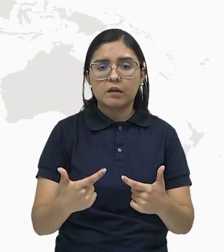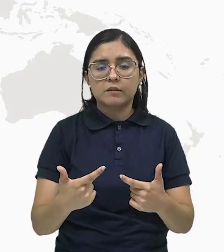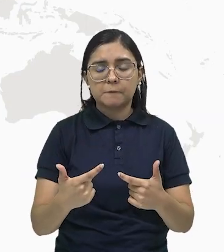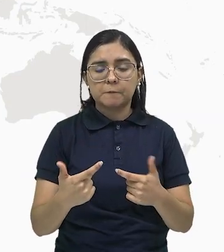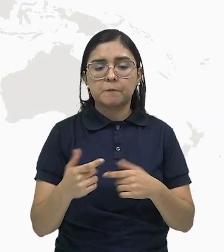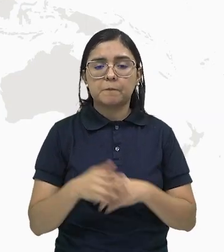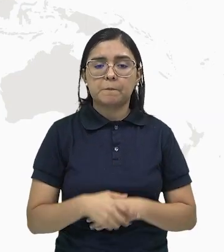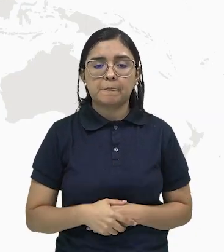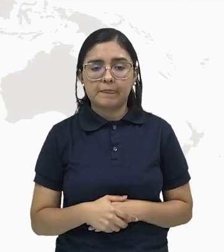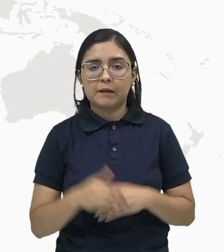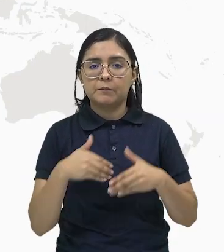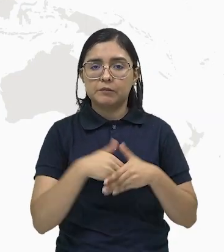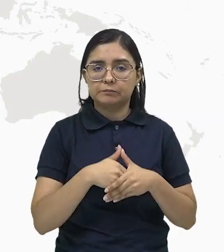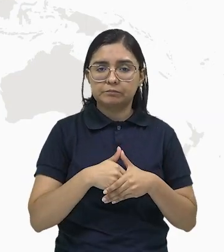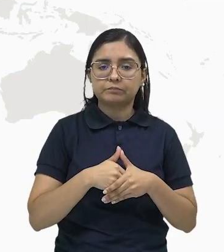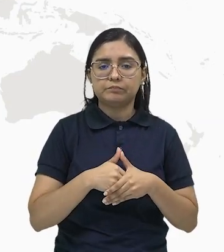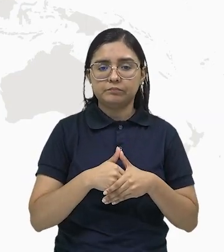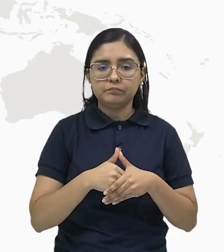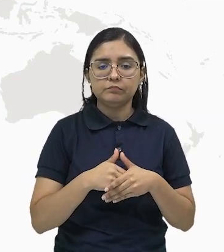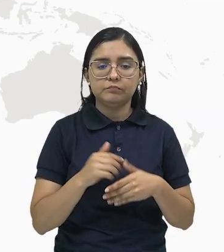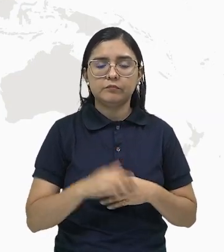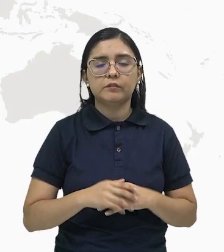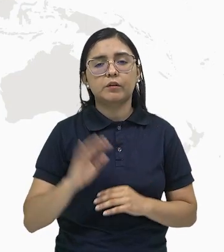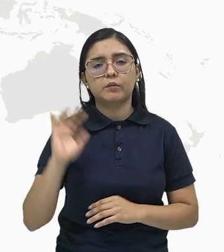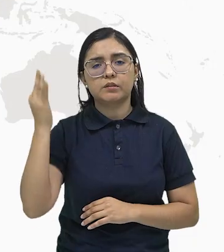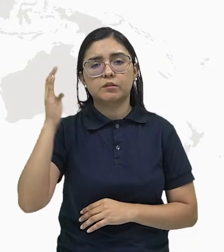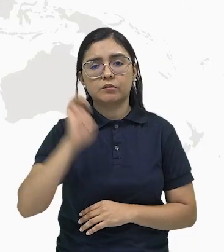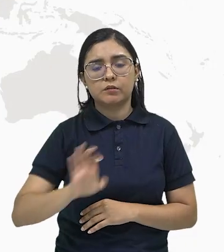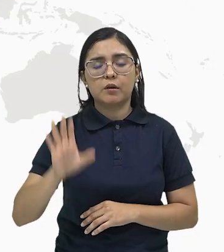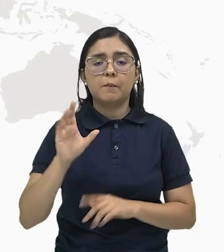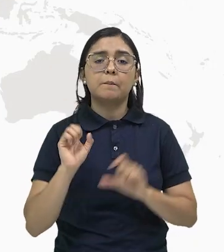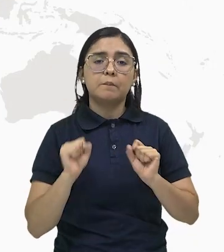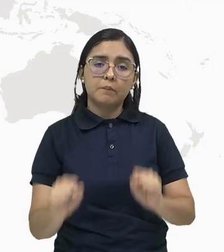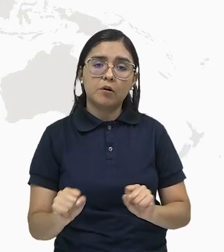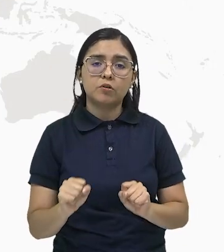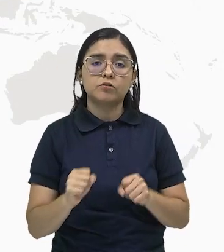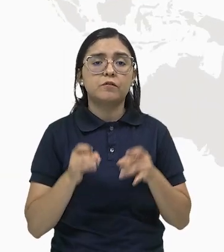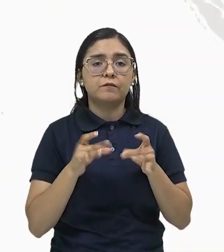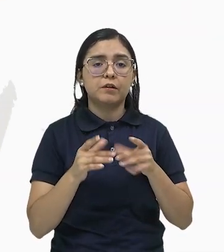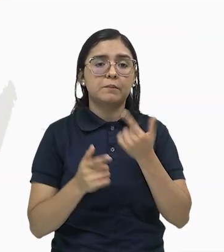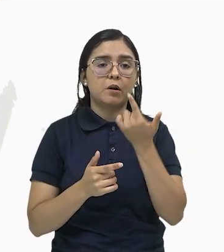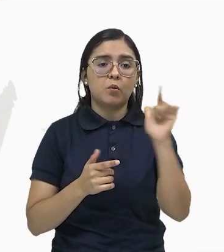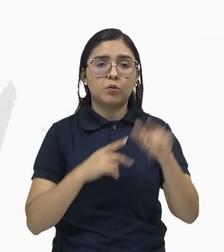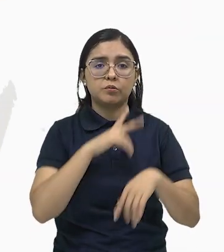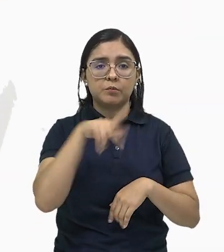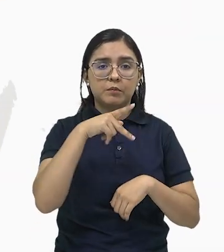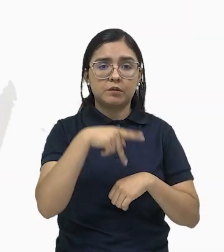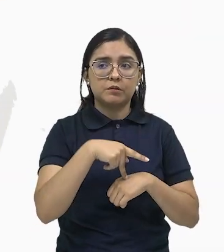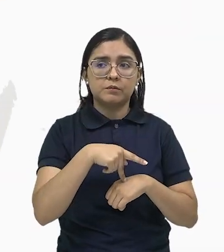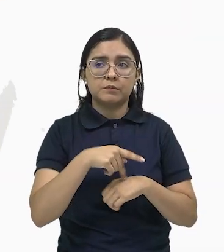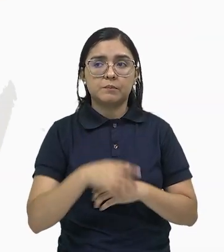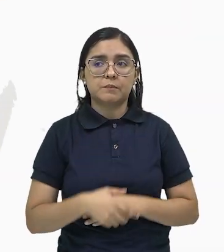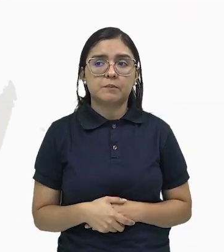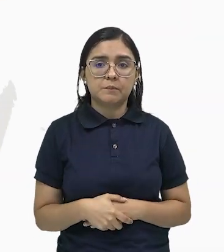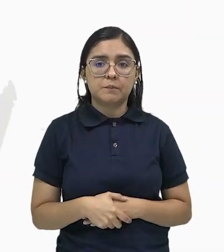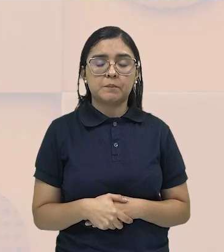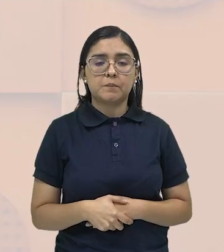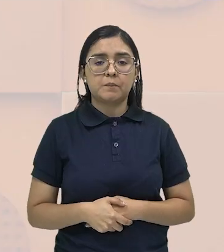essa instabilidade, né, que está ocorrendo na Europa, comercializar com outros países, tá bom?